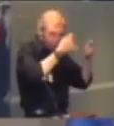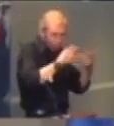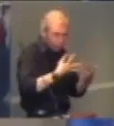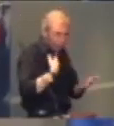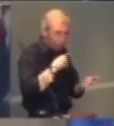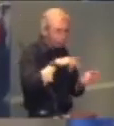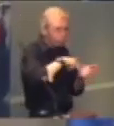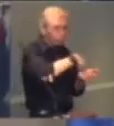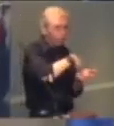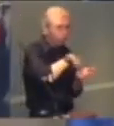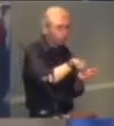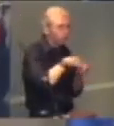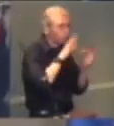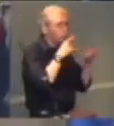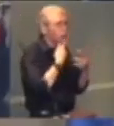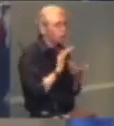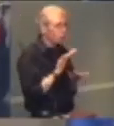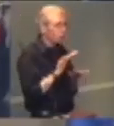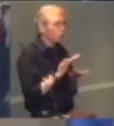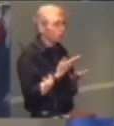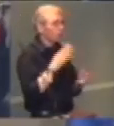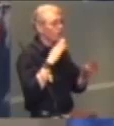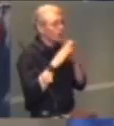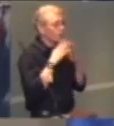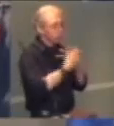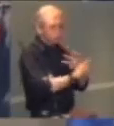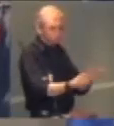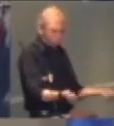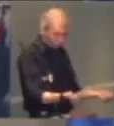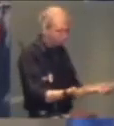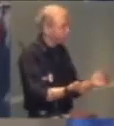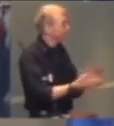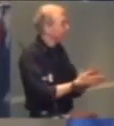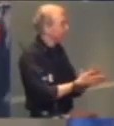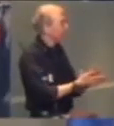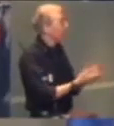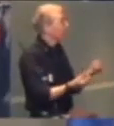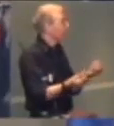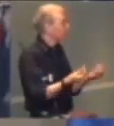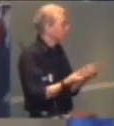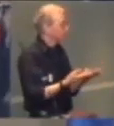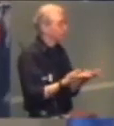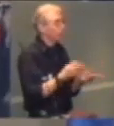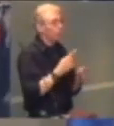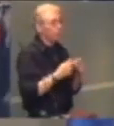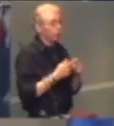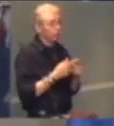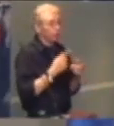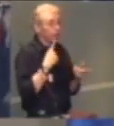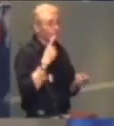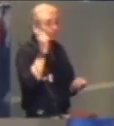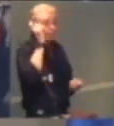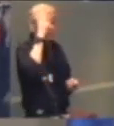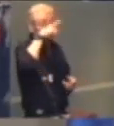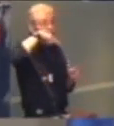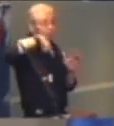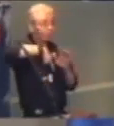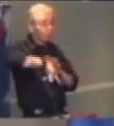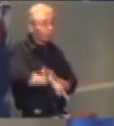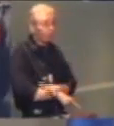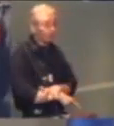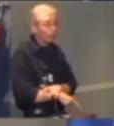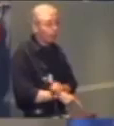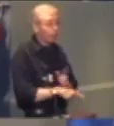nas redes sociais é porque a a complexidade do autismo faz com que a gente tem que falar de uma